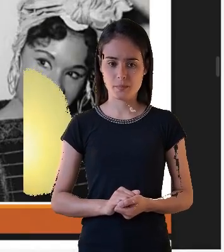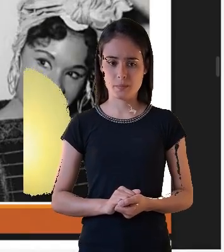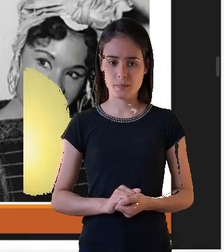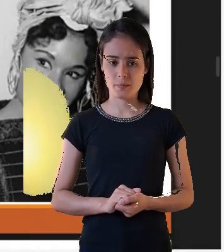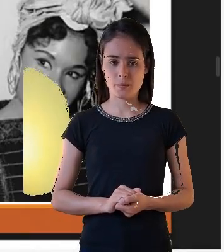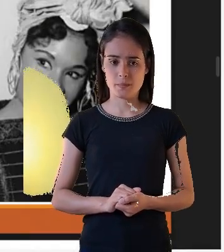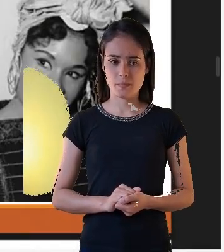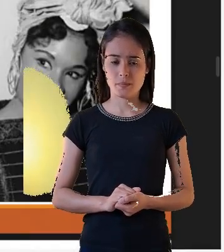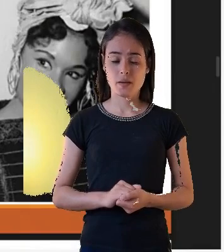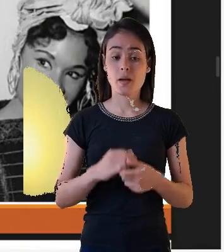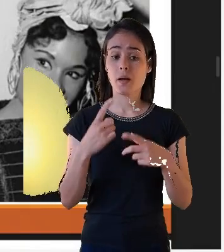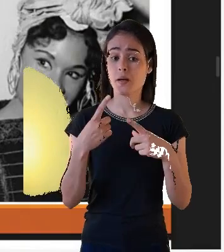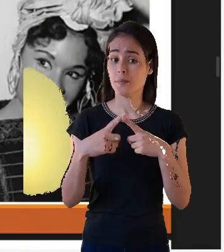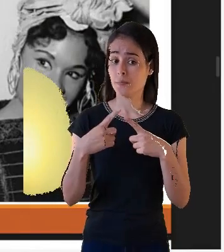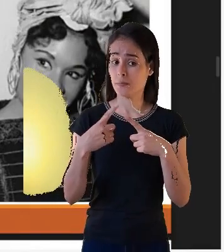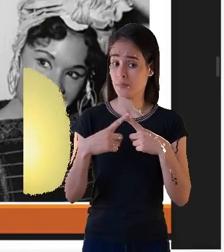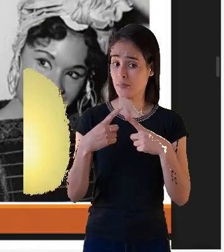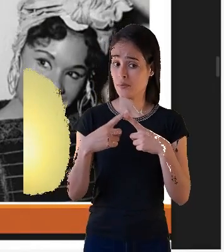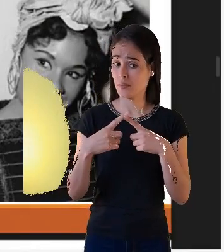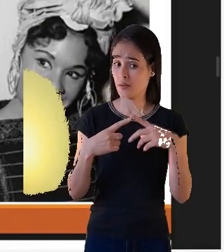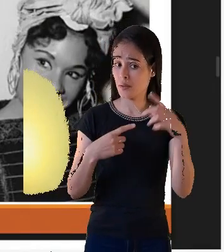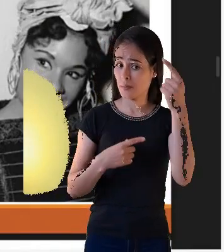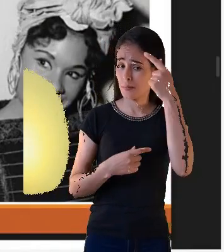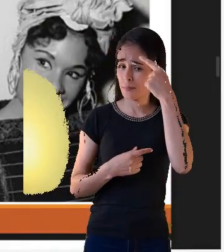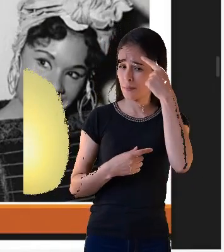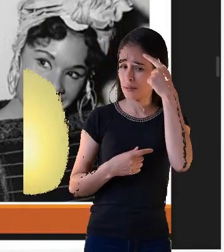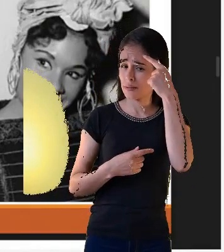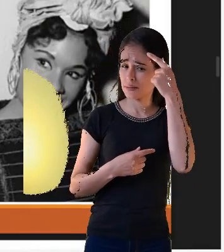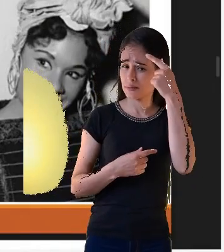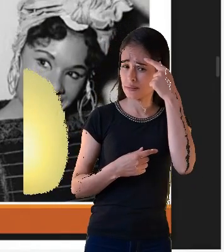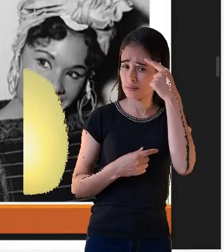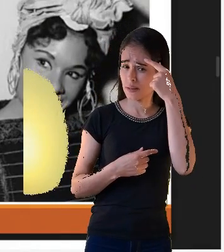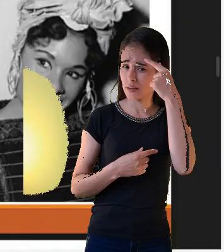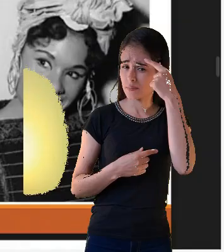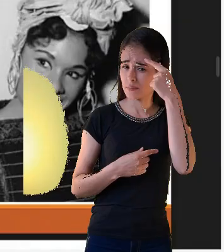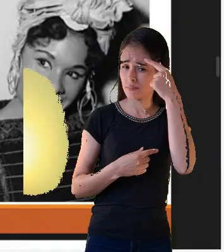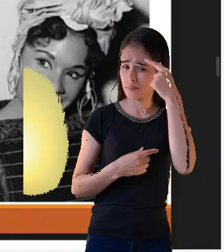contra o racismo, a gente